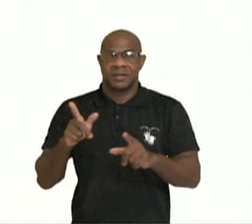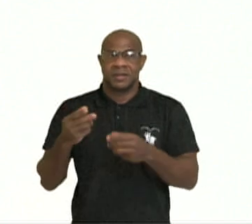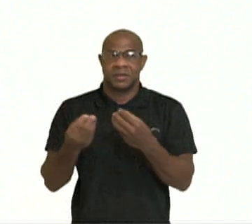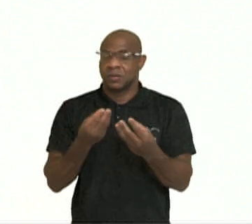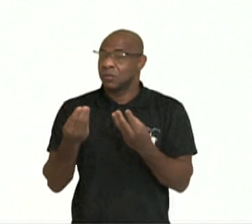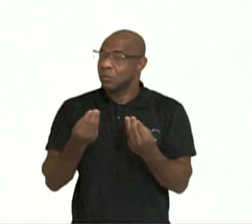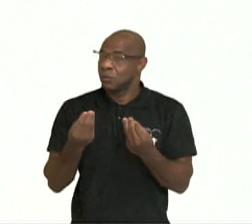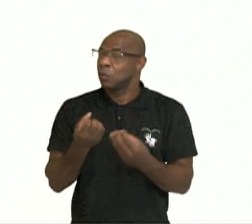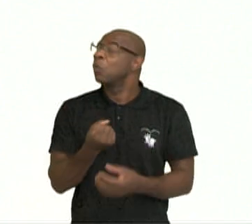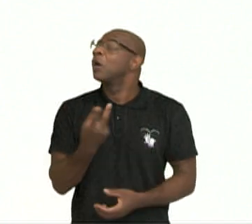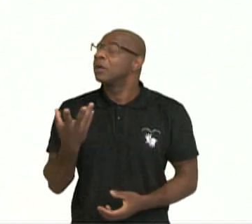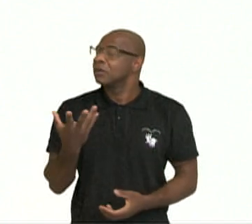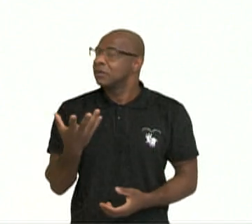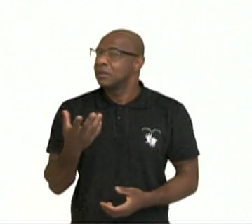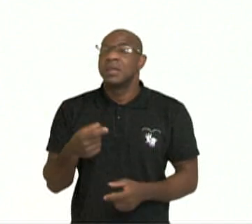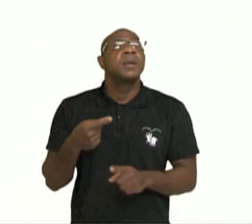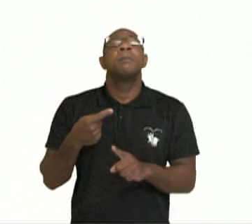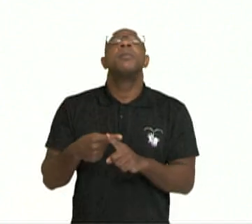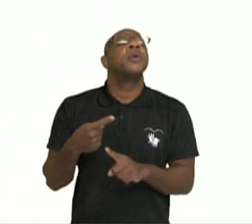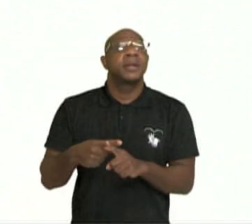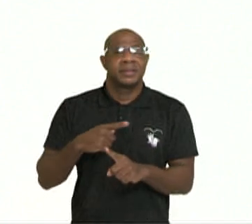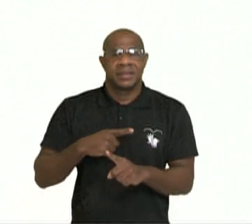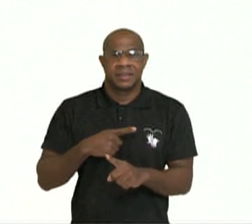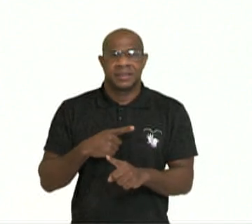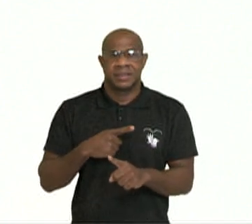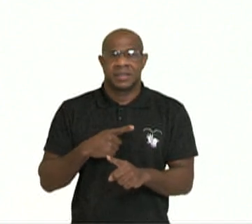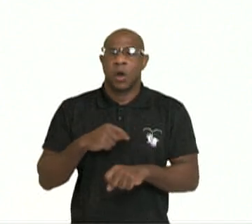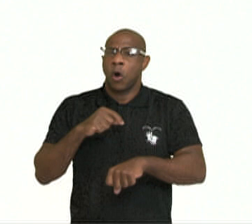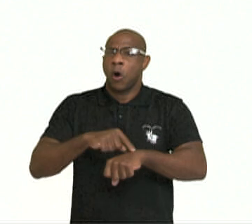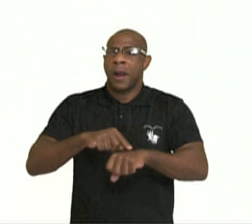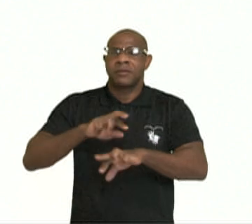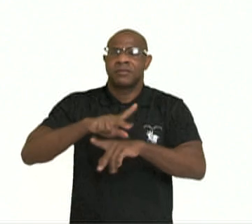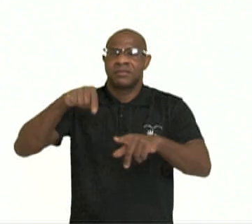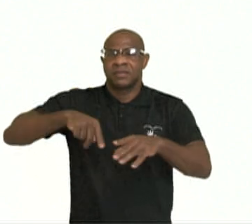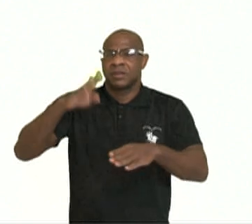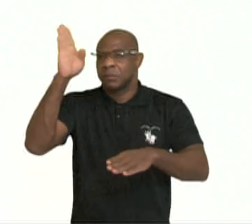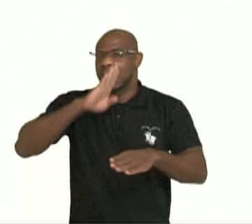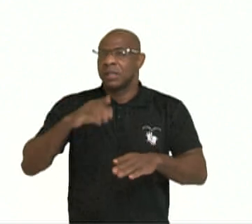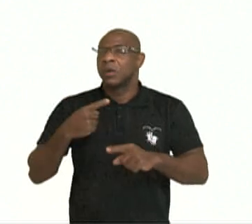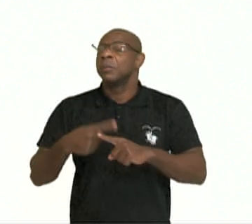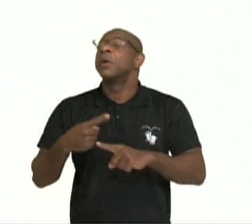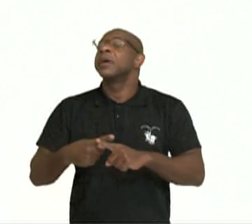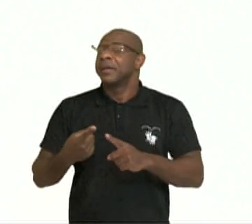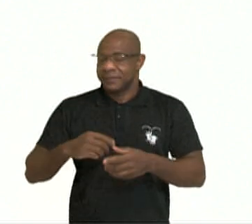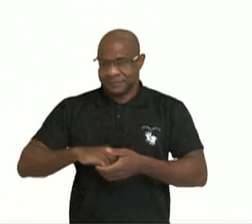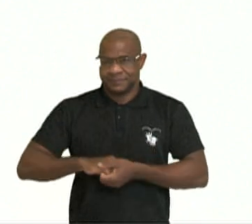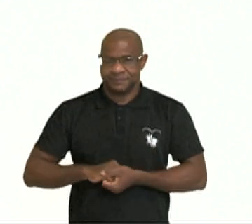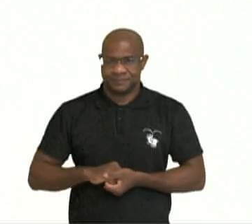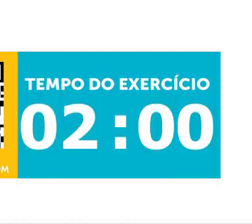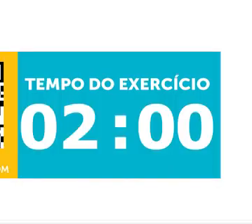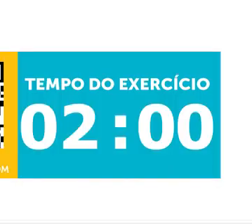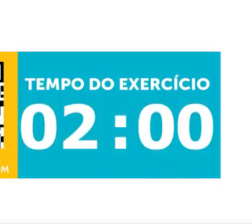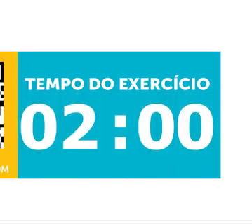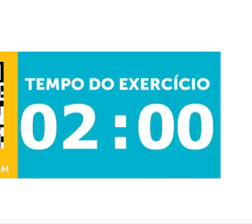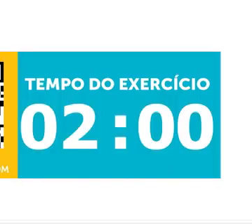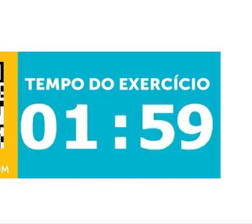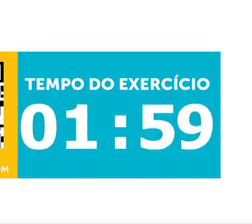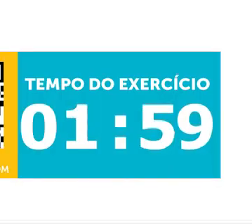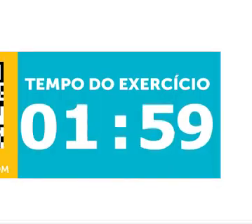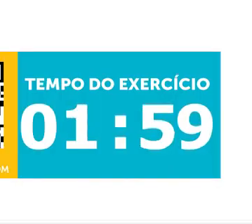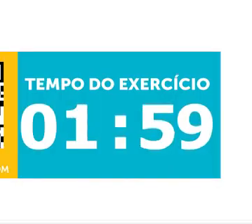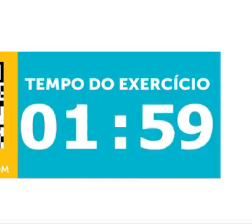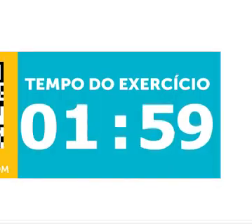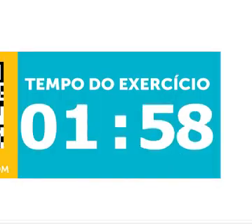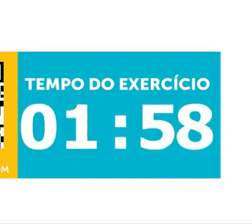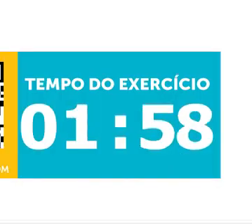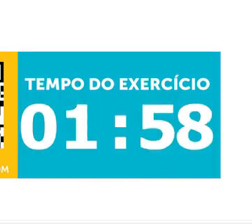que é o Brasil? E por quê? Então, duas perguntas aí, tá? Voltamos na sequência.